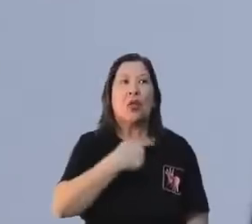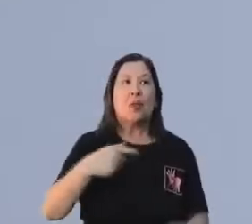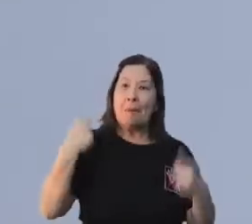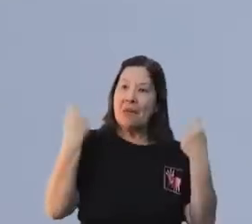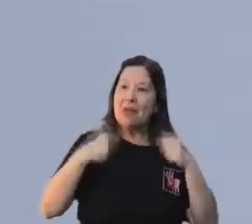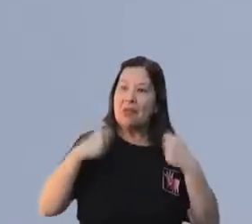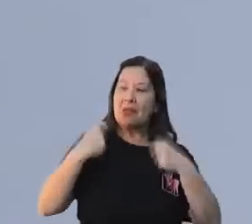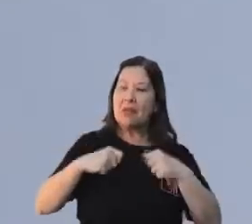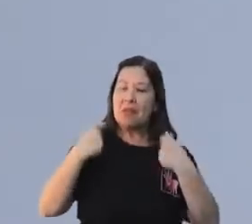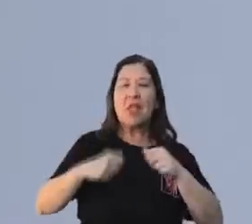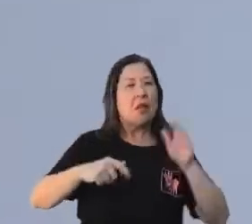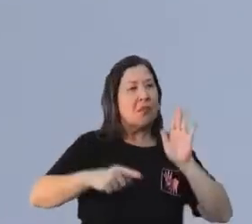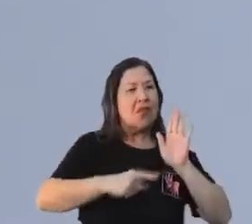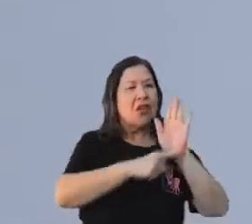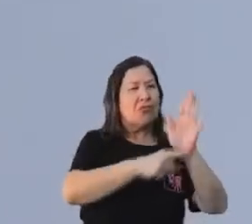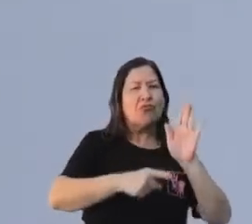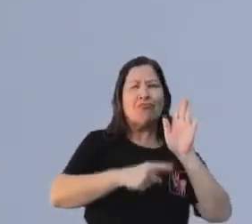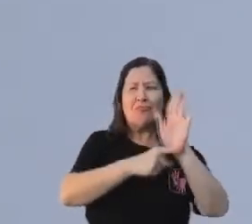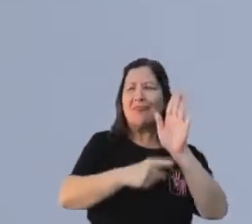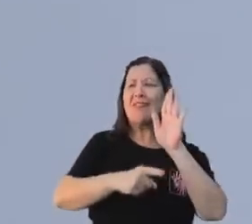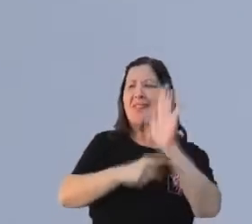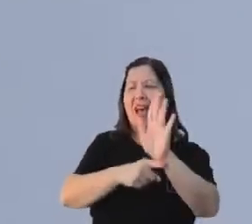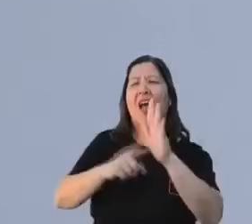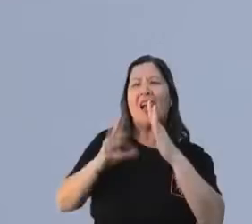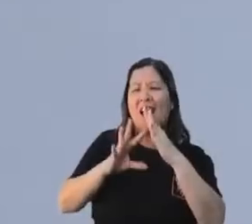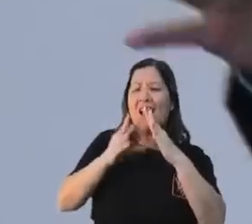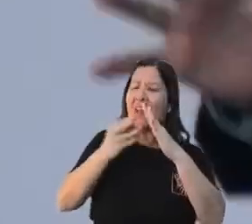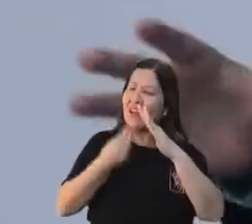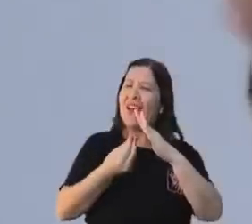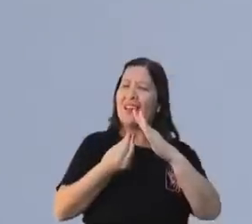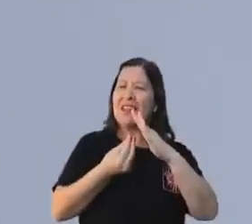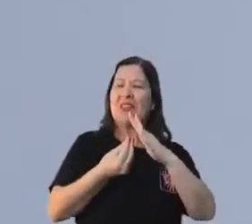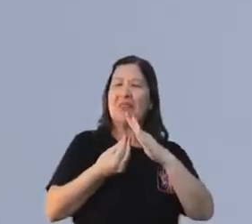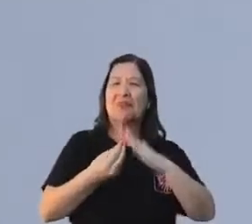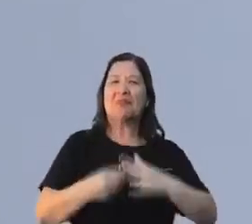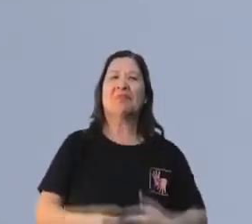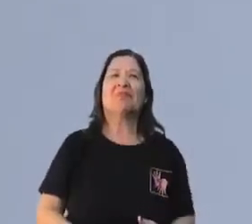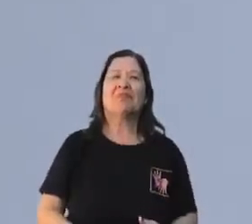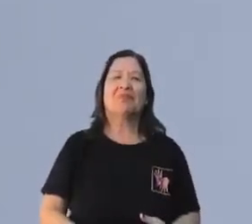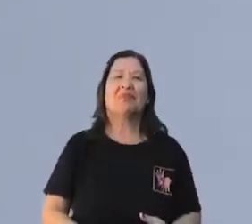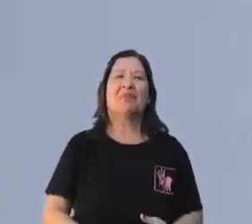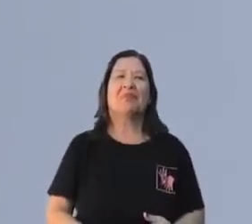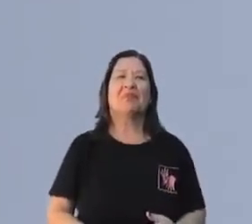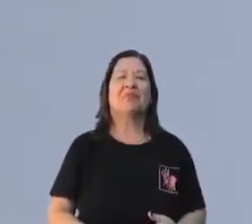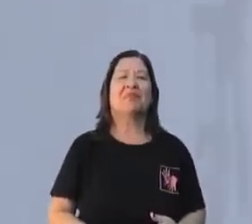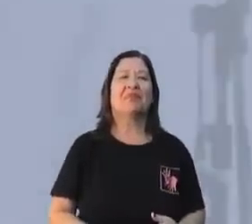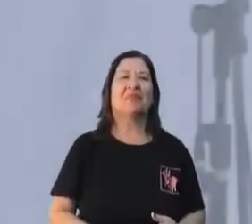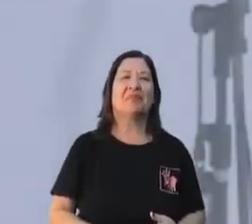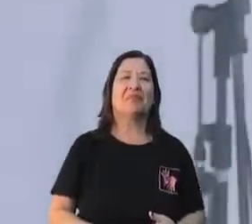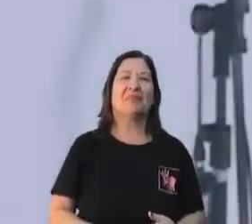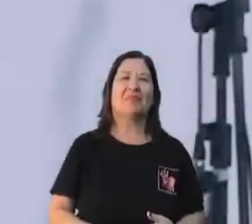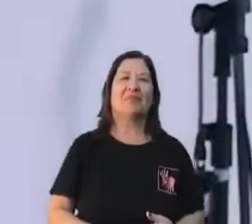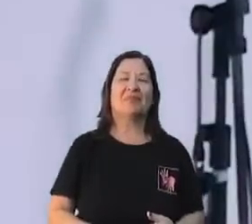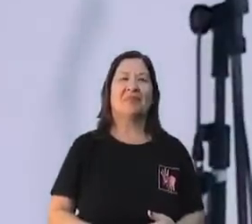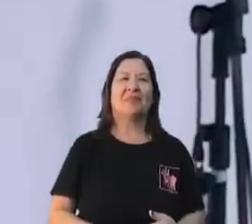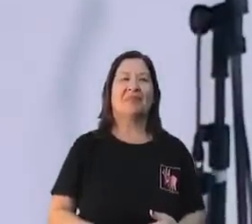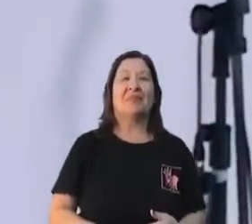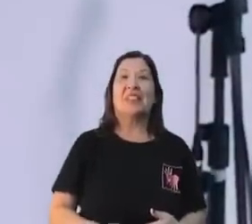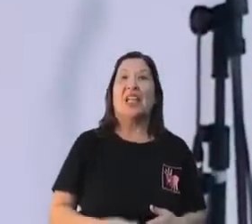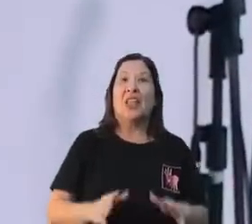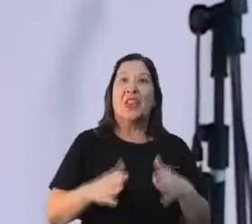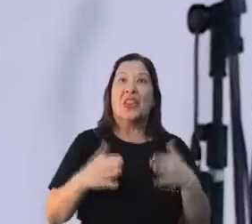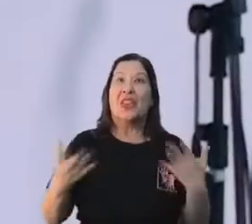vamos levantar agora uma oferta para ajudar aquela igreja. Levantaram a oferta. A oferta correspondeu a 2 anos de